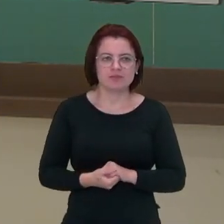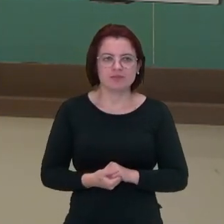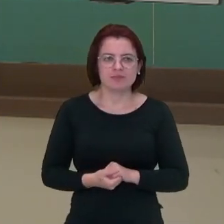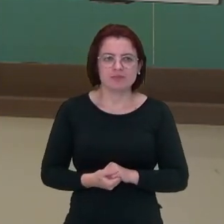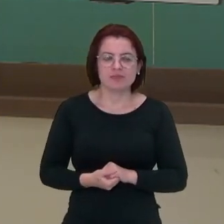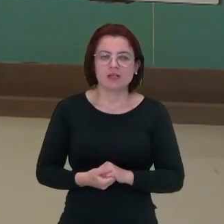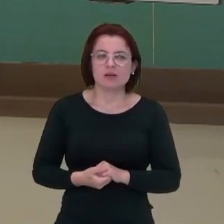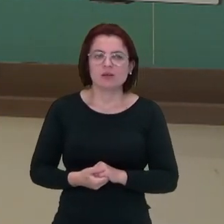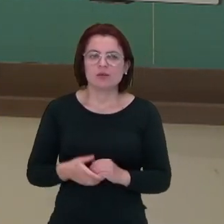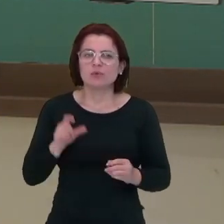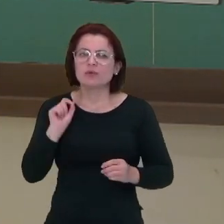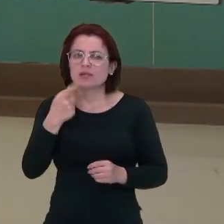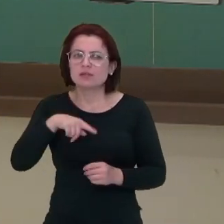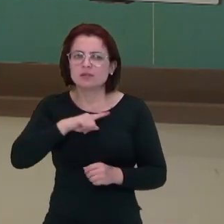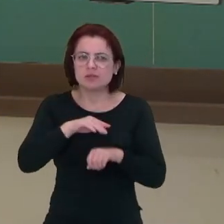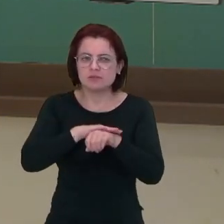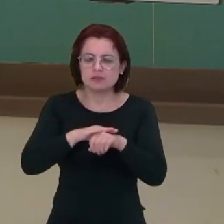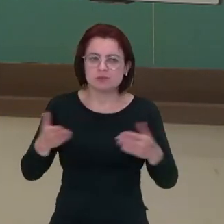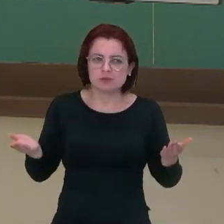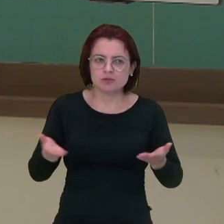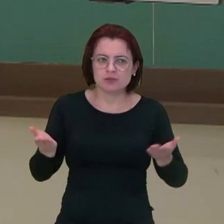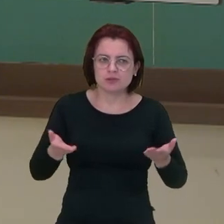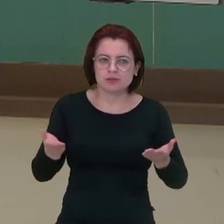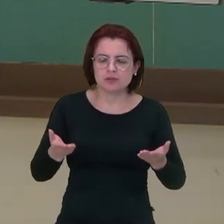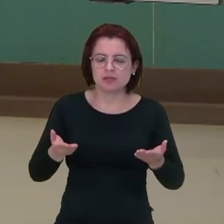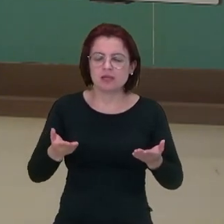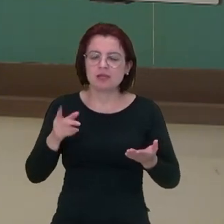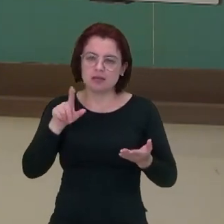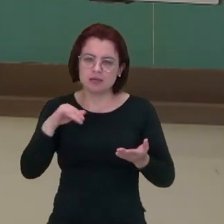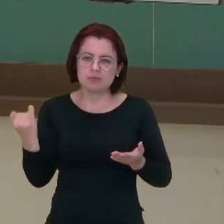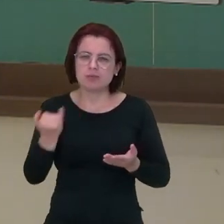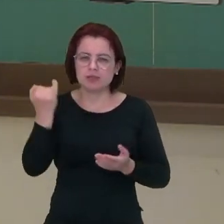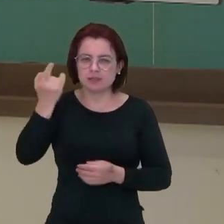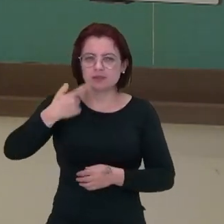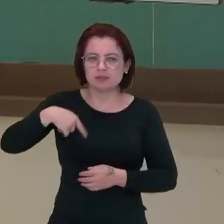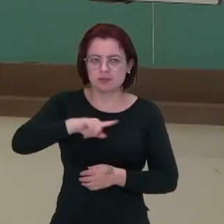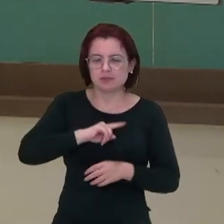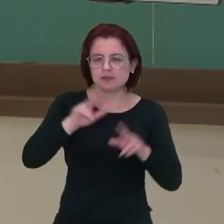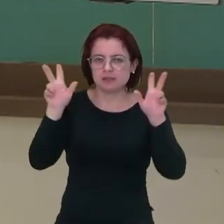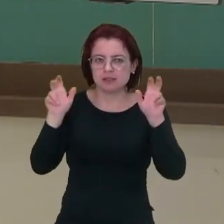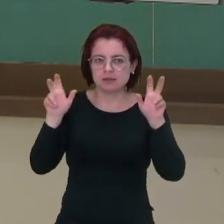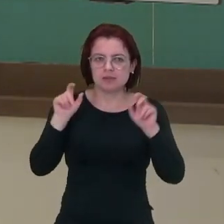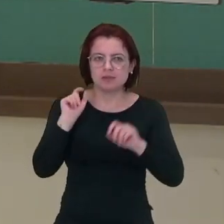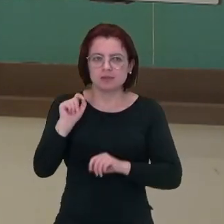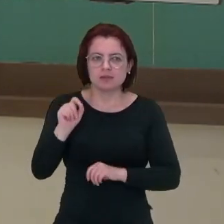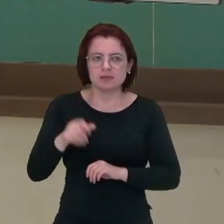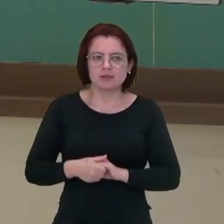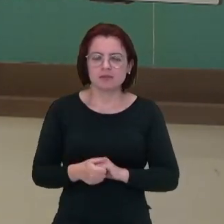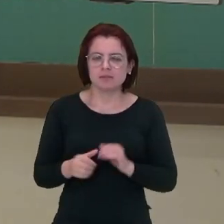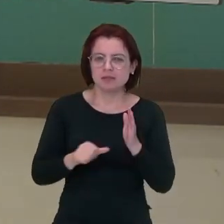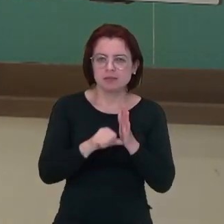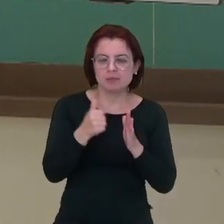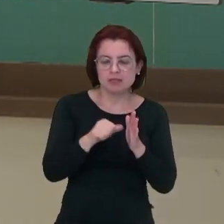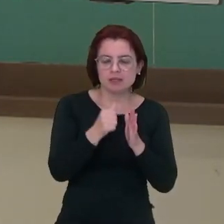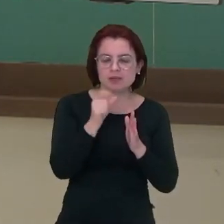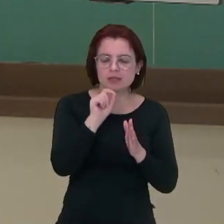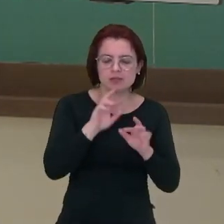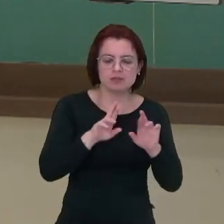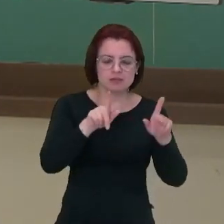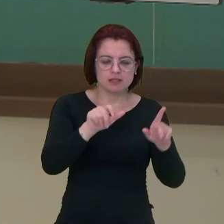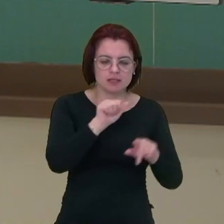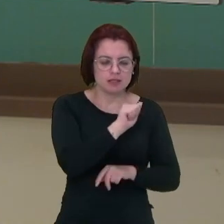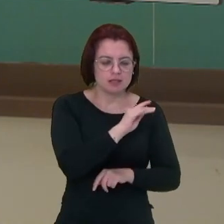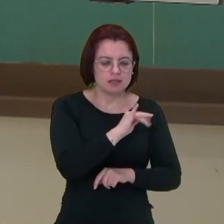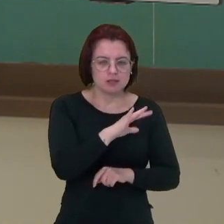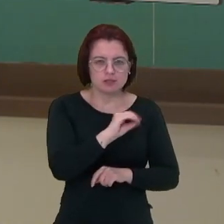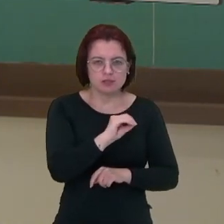gente conversou hoje, gente? Um assunto bastante importante, que é os termos. Primeiro, a gente conseguiu agora diferenciar no final